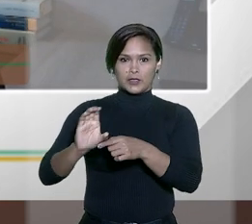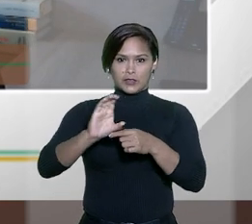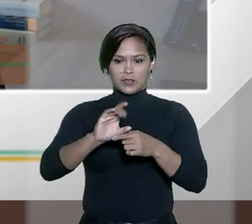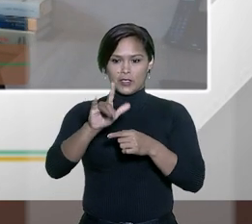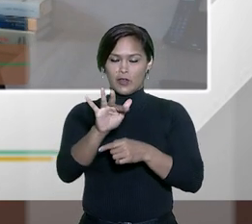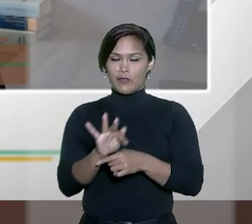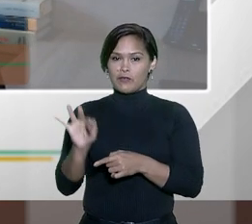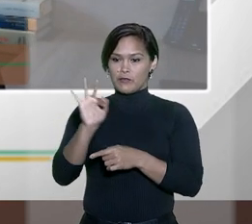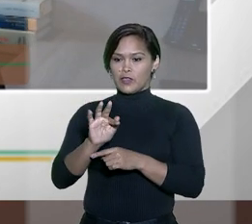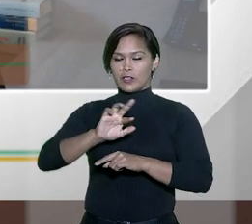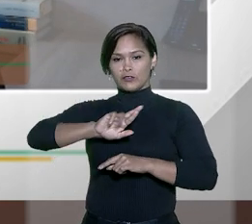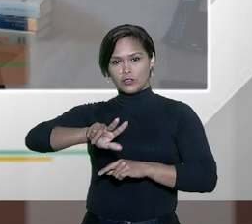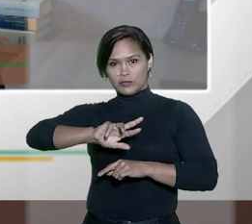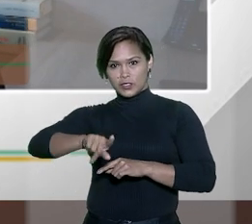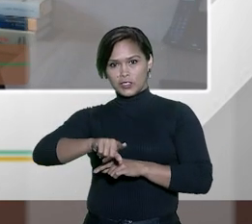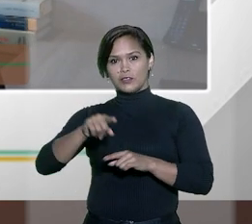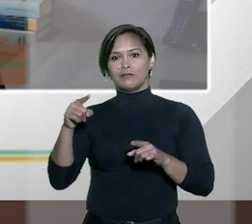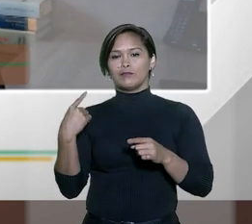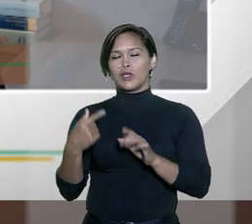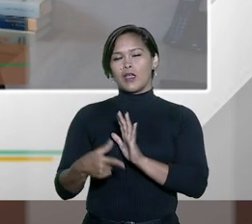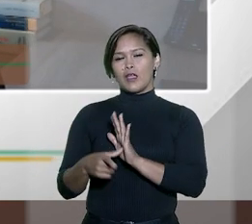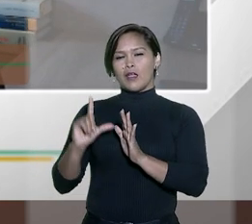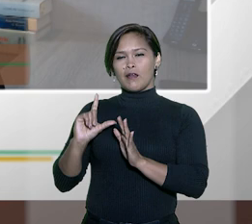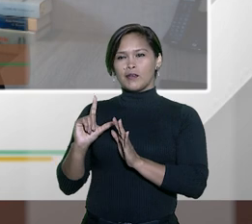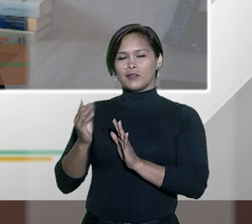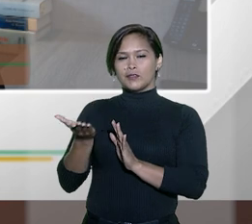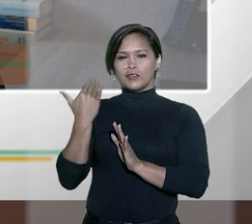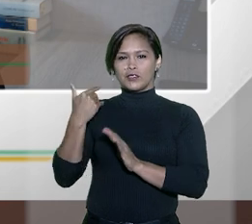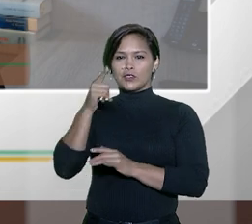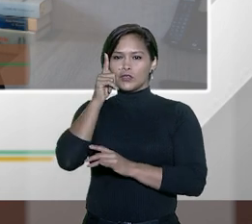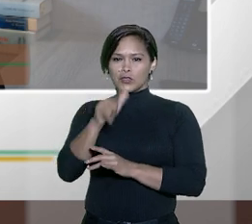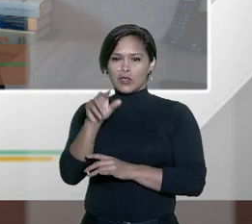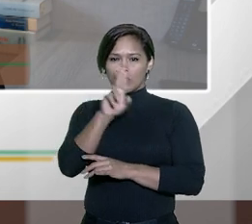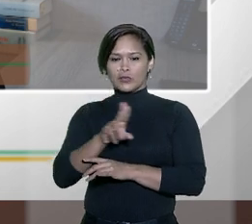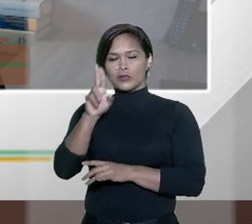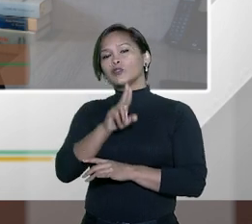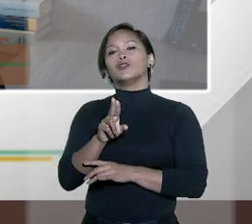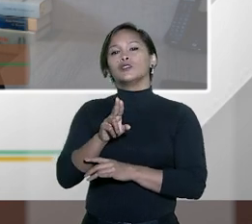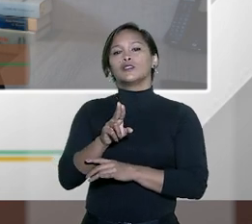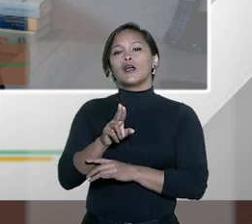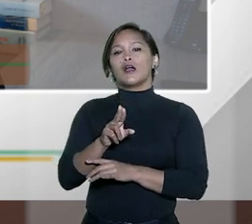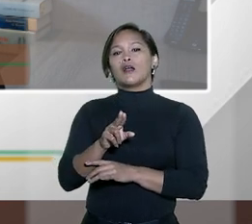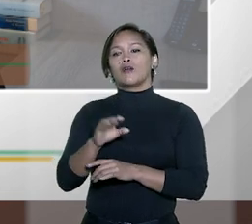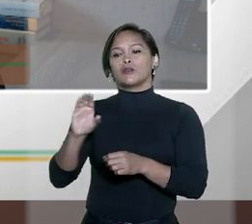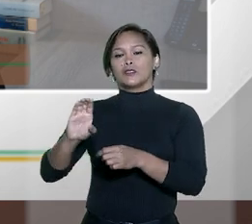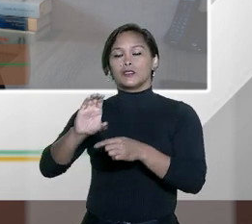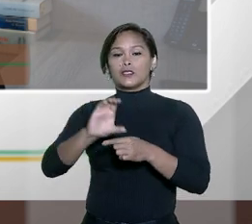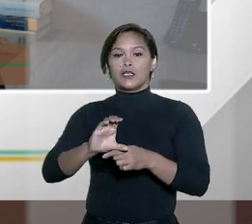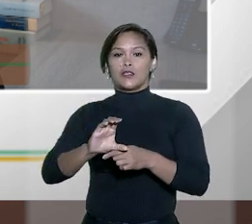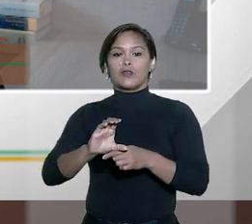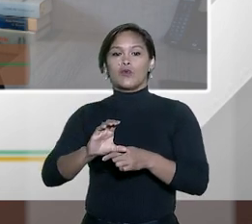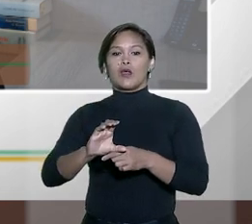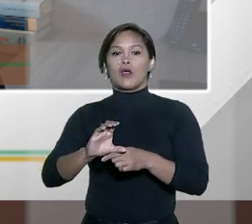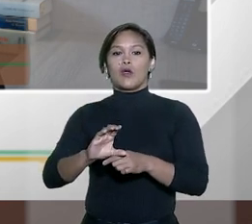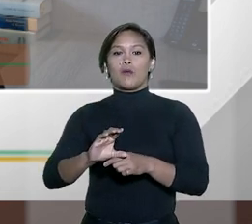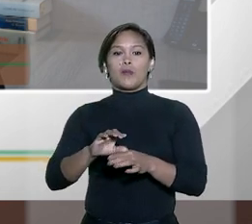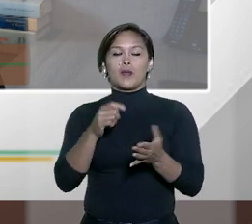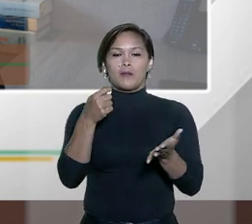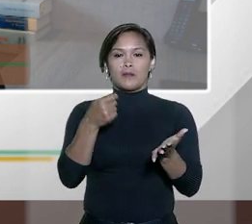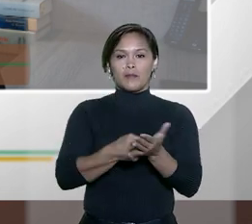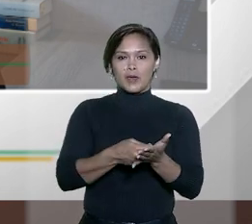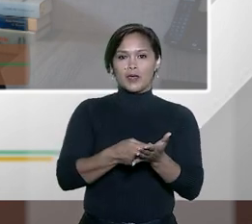estaduais do federal, né? Porque antigamente a gente conseguia utilizar precatórios estaduais para quitar